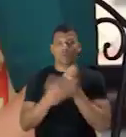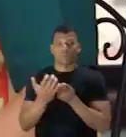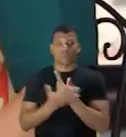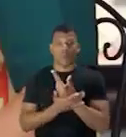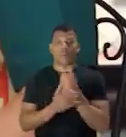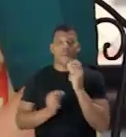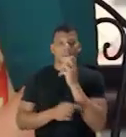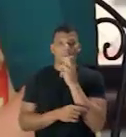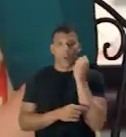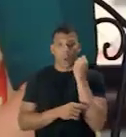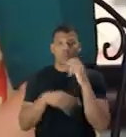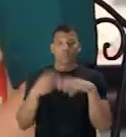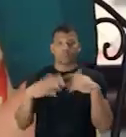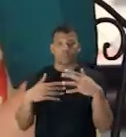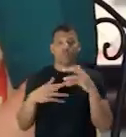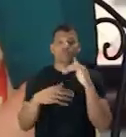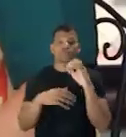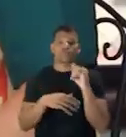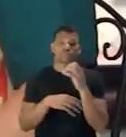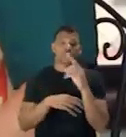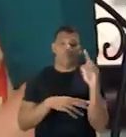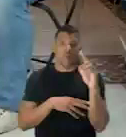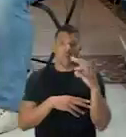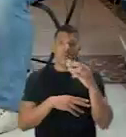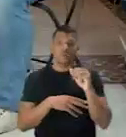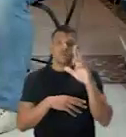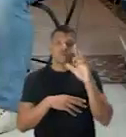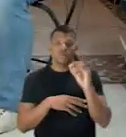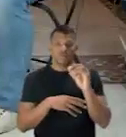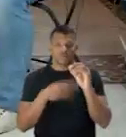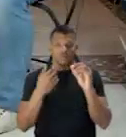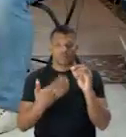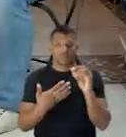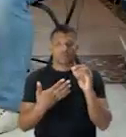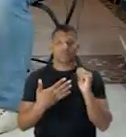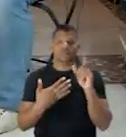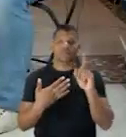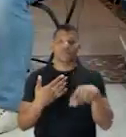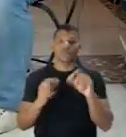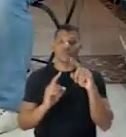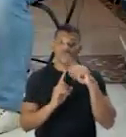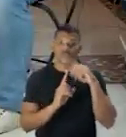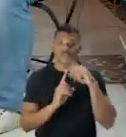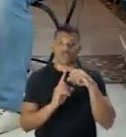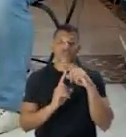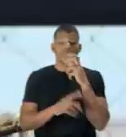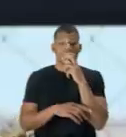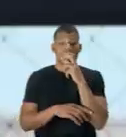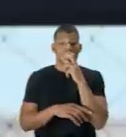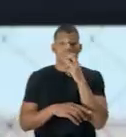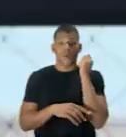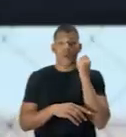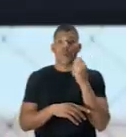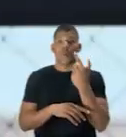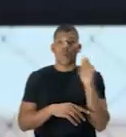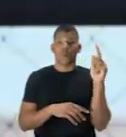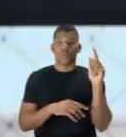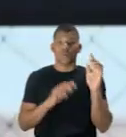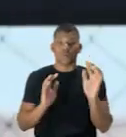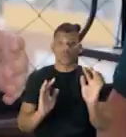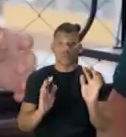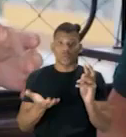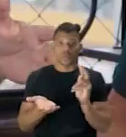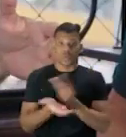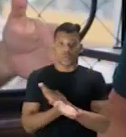pão doce, esse tipo de coisa. Já João e Mauro, né? Era um outro pão doce. Era outro tipo de pão doce. Um amargo. E